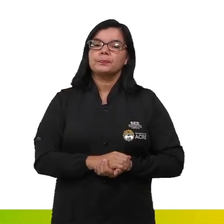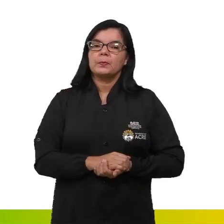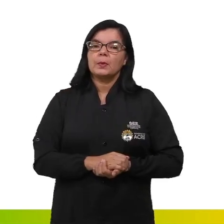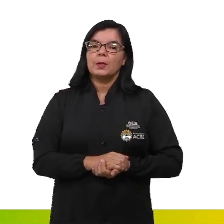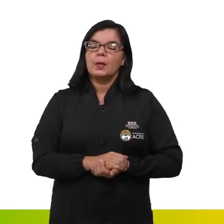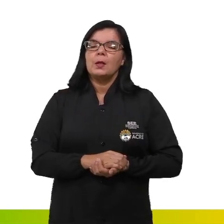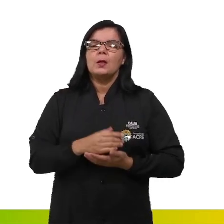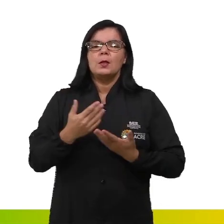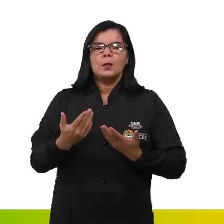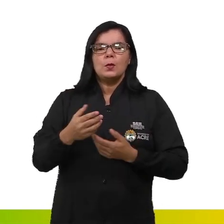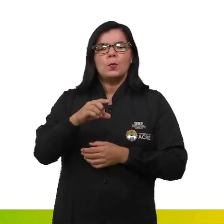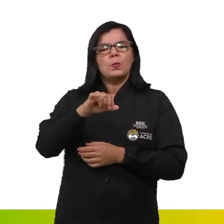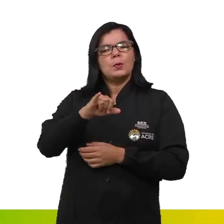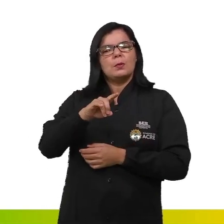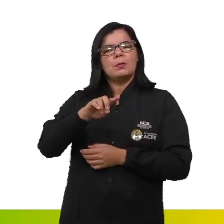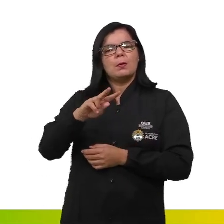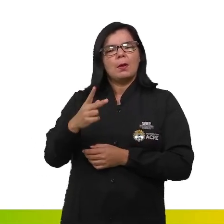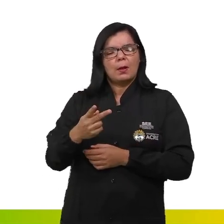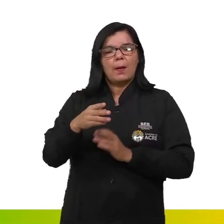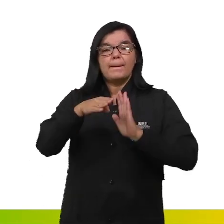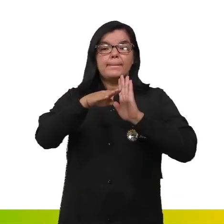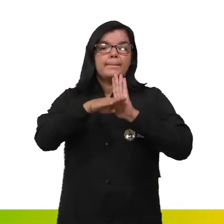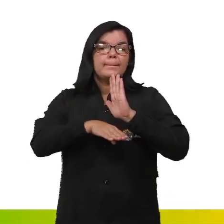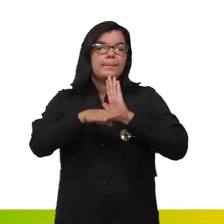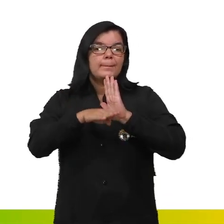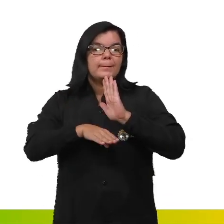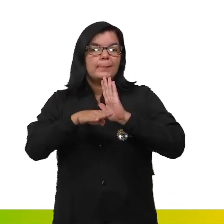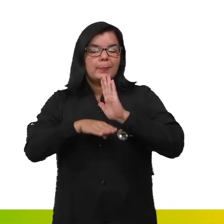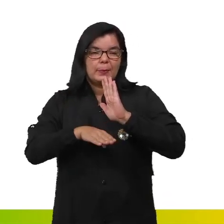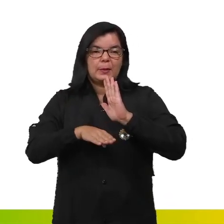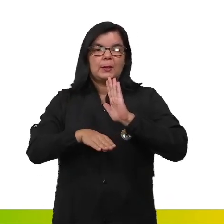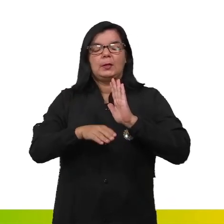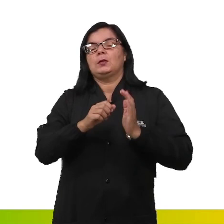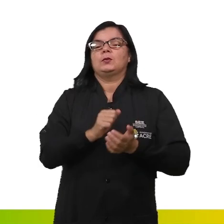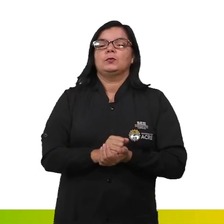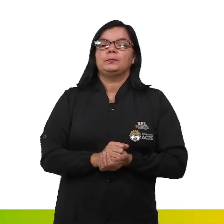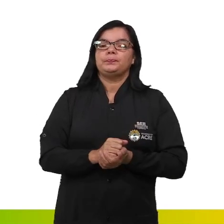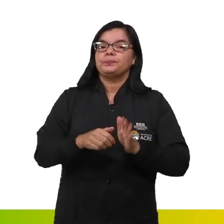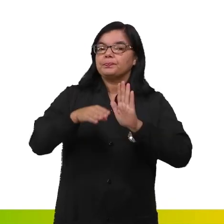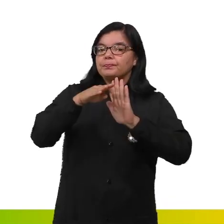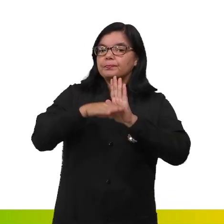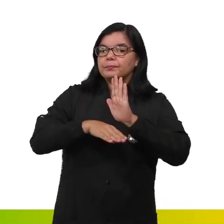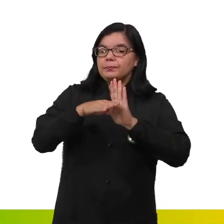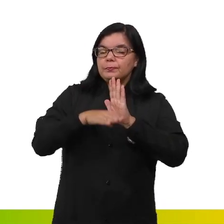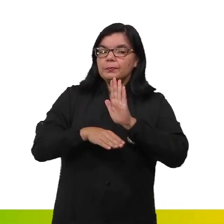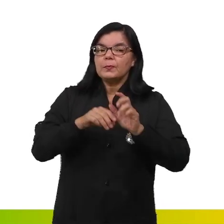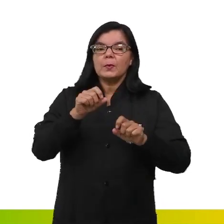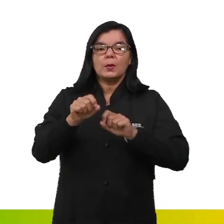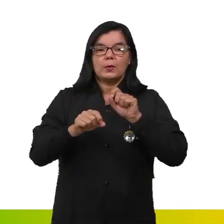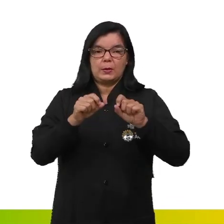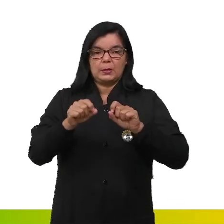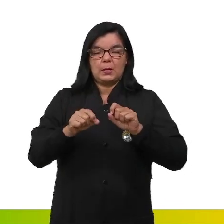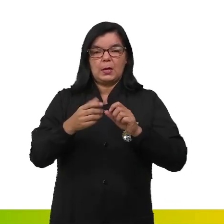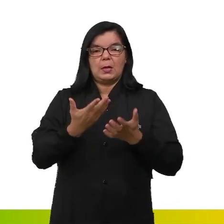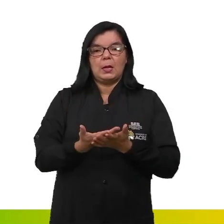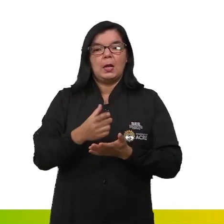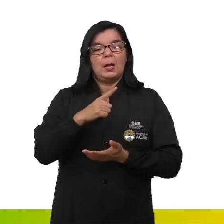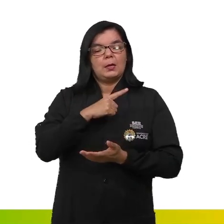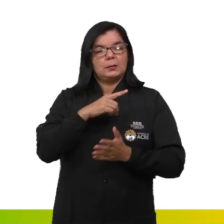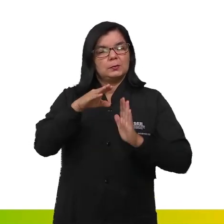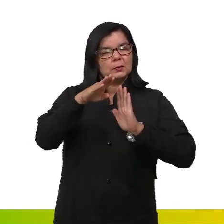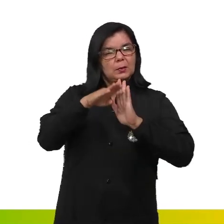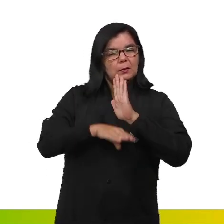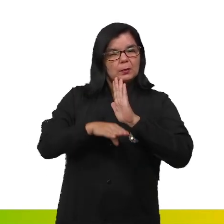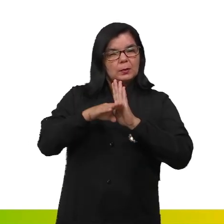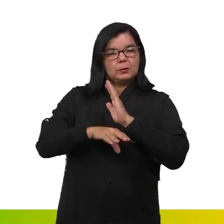0,699. E o IDH considerado baixo, olha só, pessoal, IDH considerado baixo, ele vai ser aí